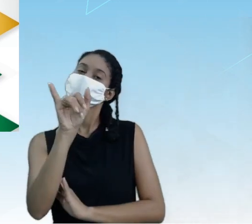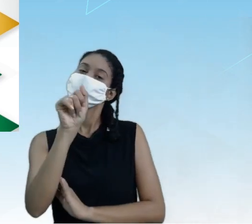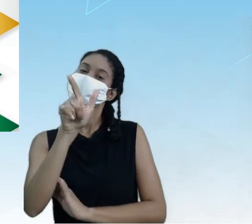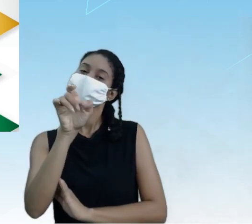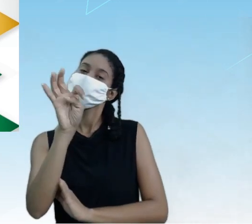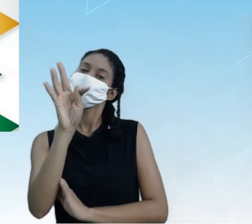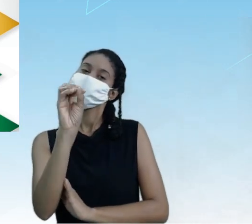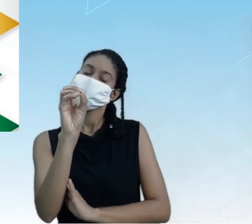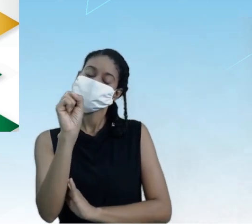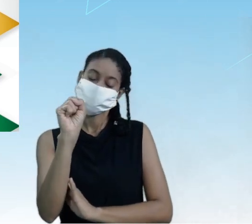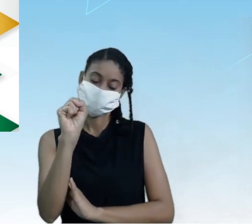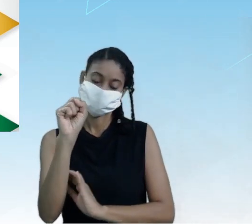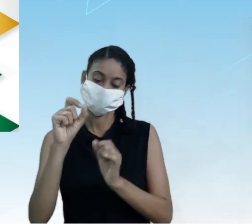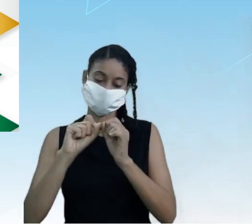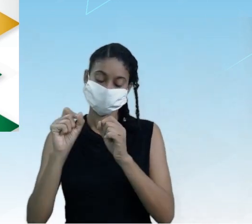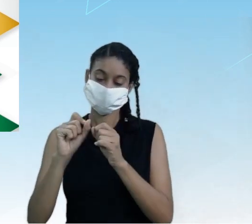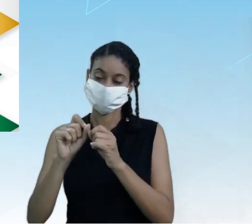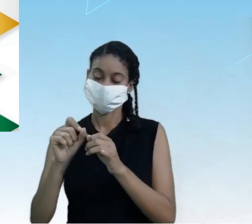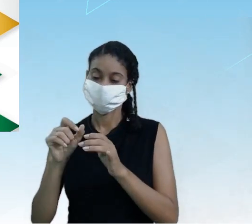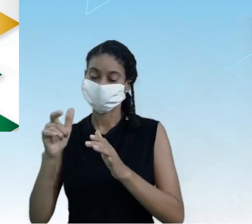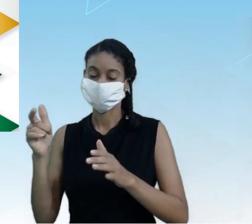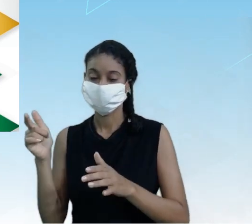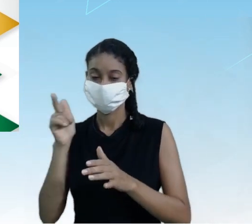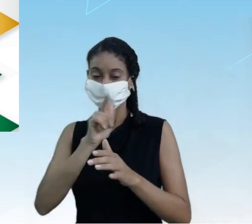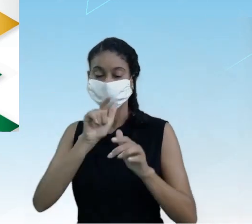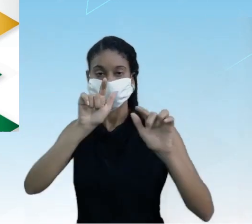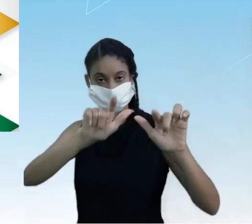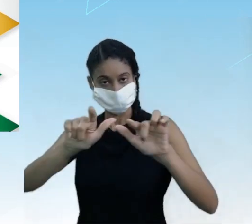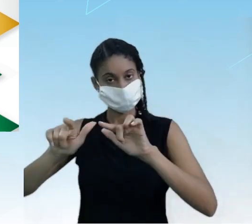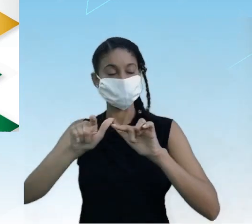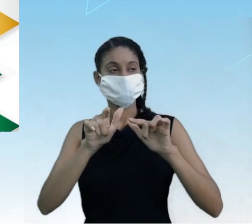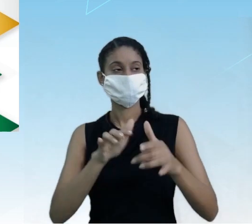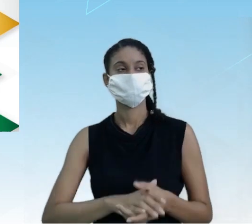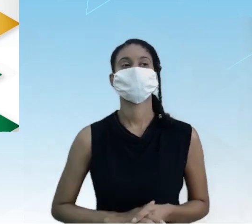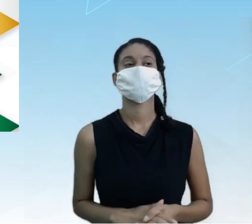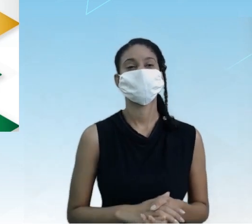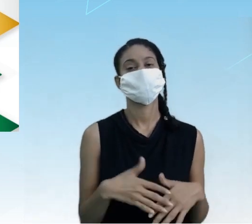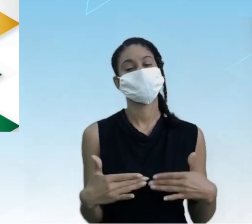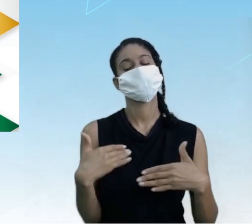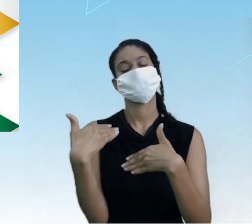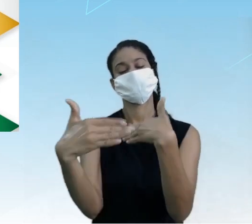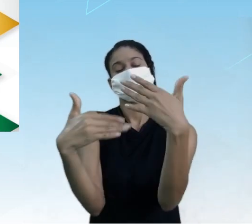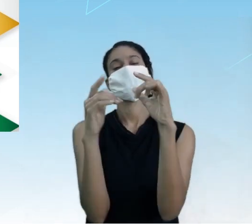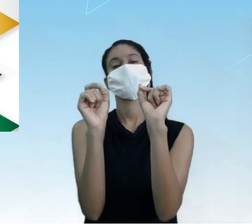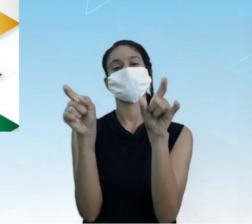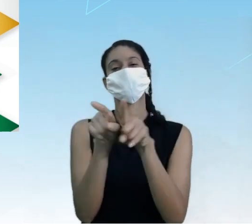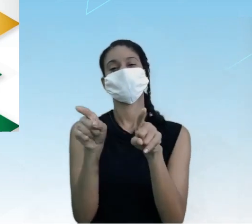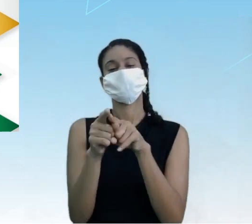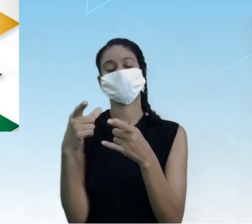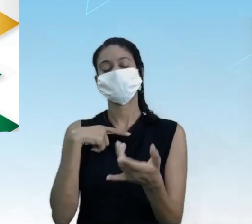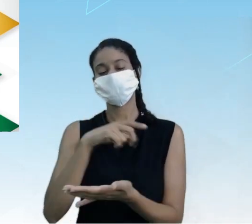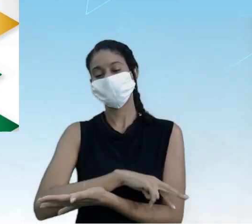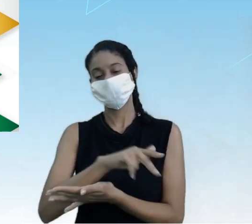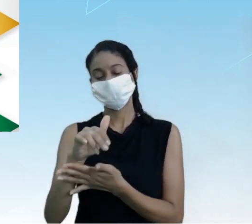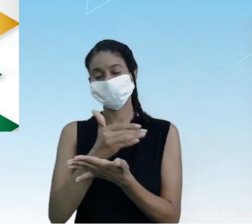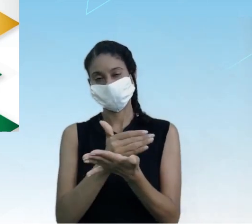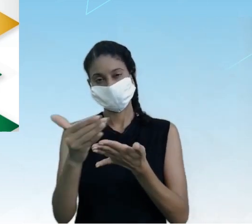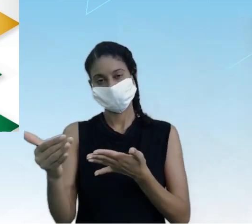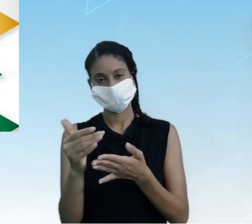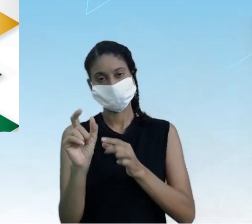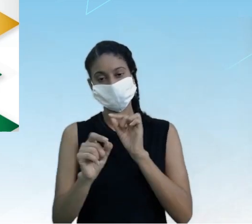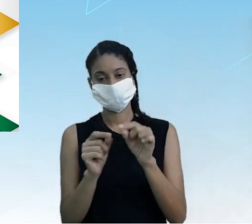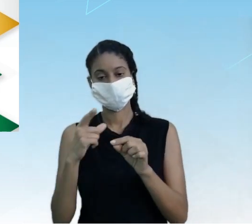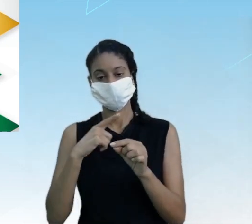trocados nos processos de conquistas de território. Então, é nesse processo que também a variação vai começar a